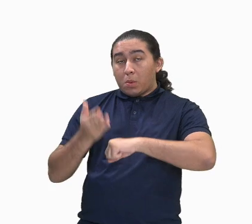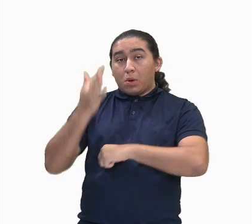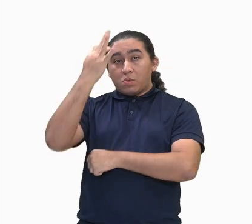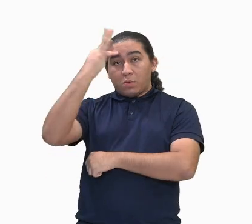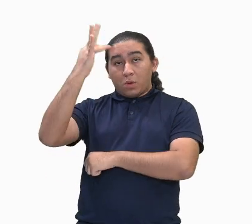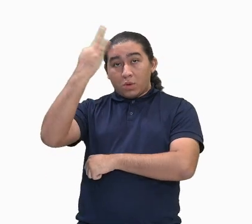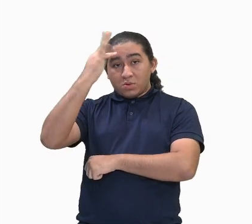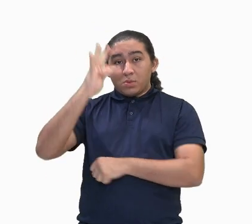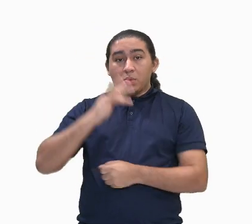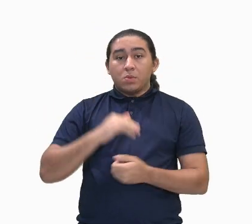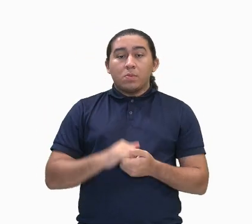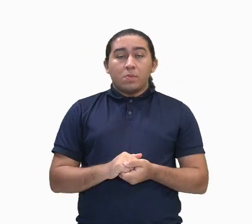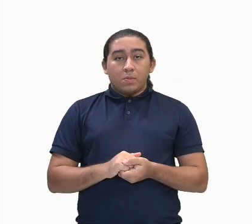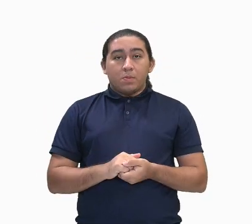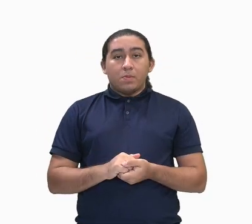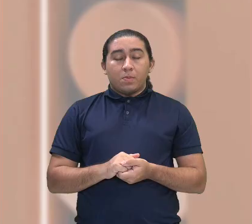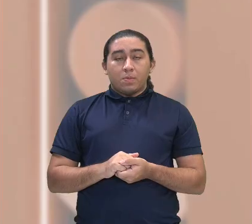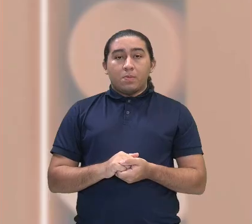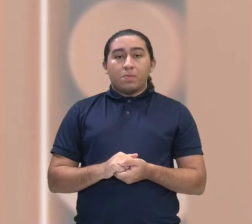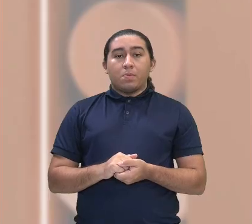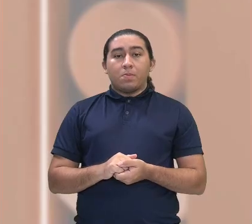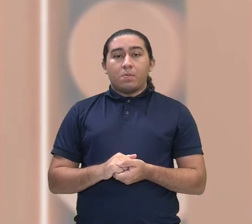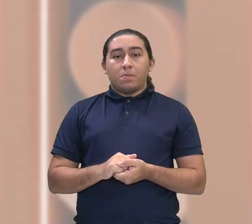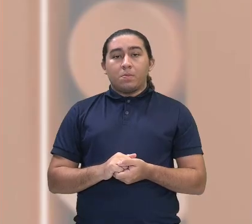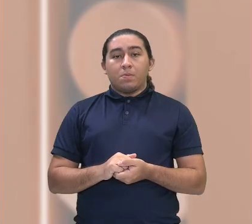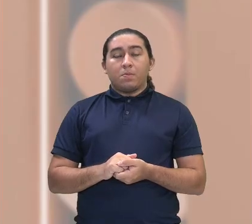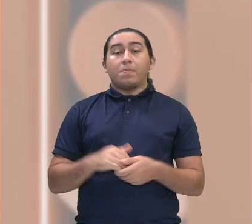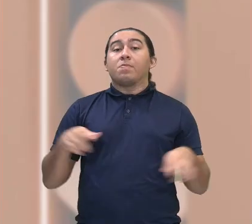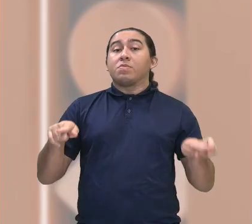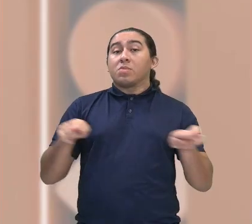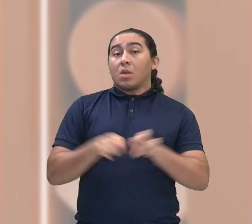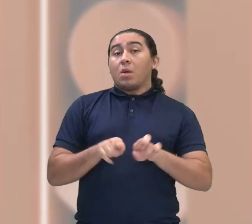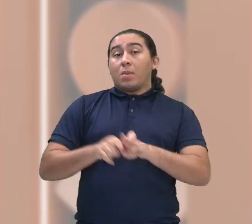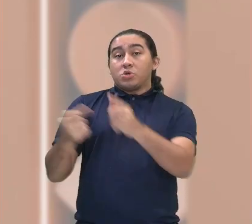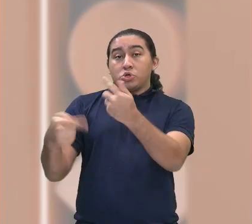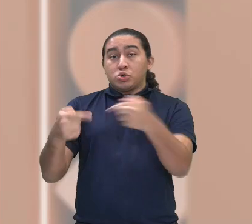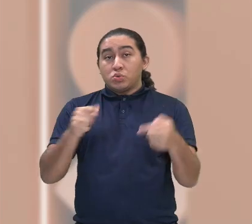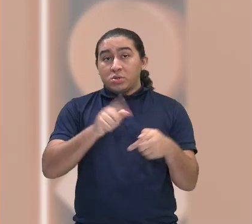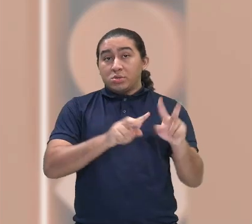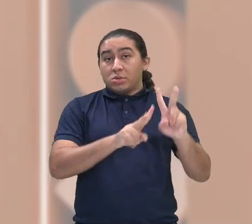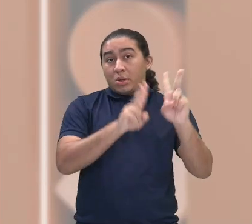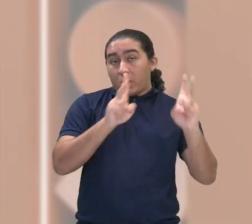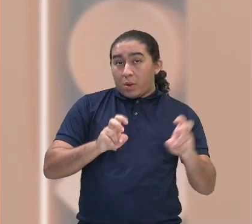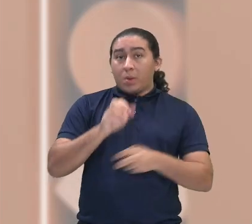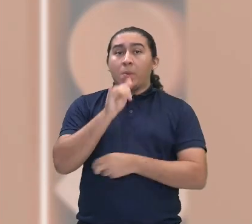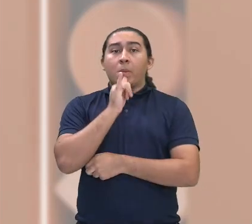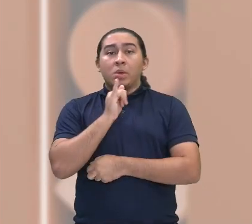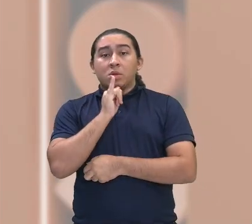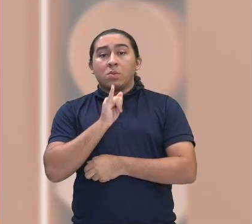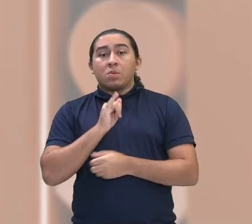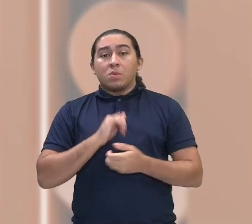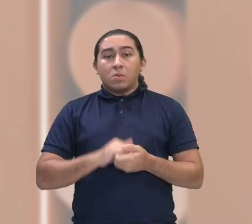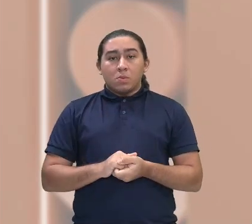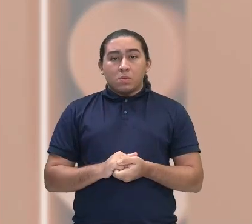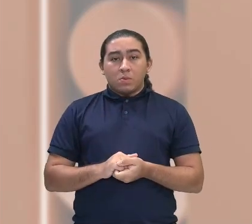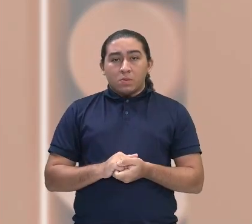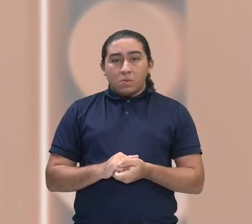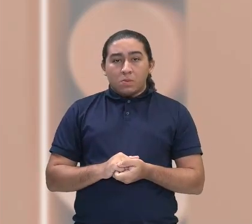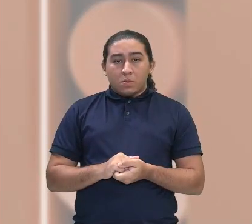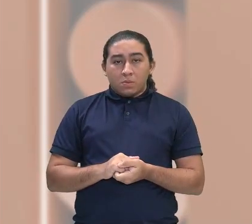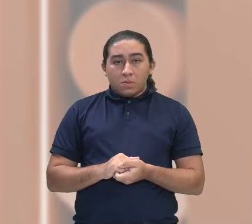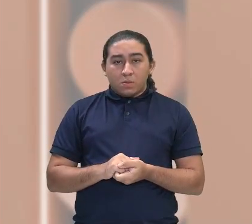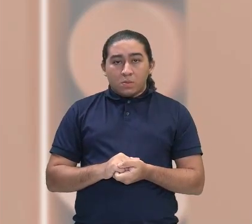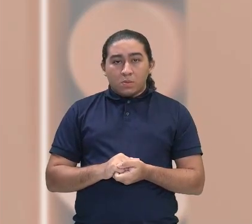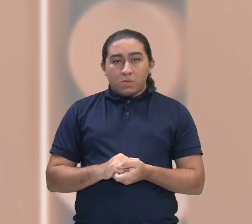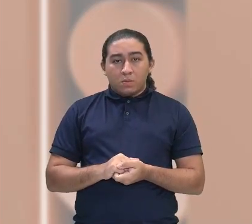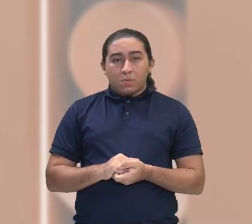contemporâneos, esse é o termo mais acertado, também discutem muito isso, como, por exemplo, Paul Ricoeur, um dos grandes nomes que discute essa